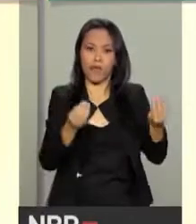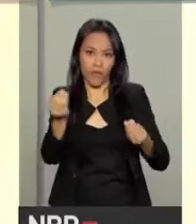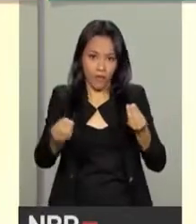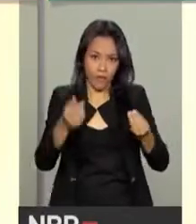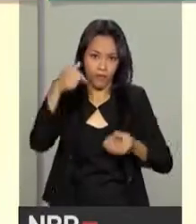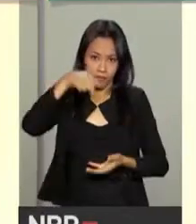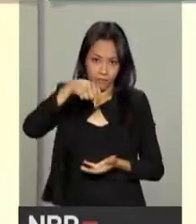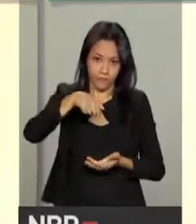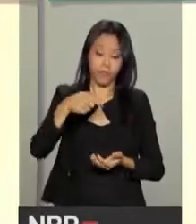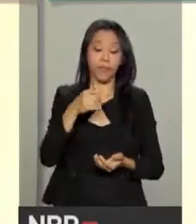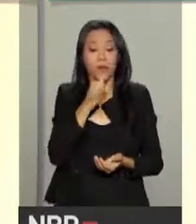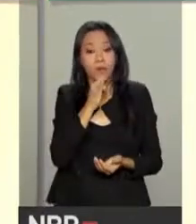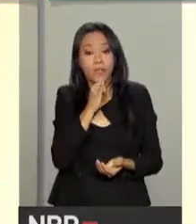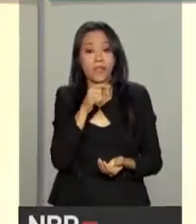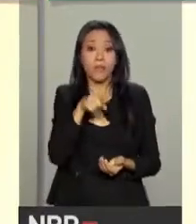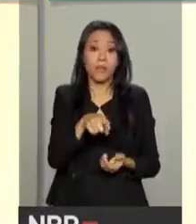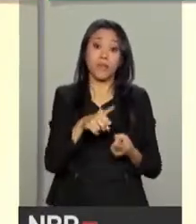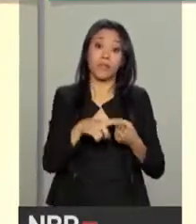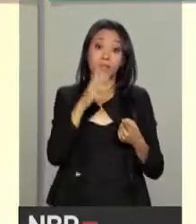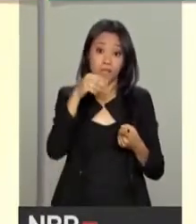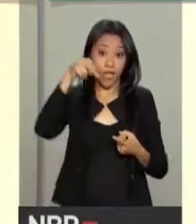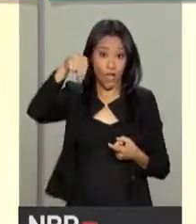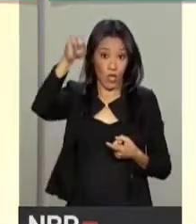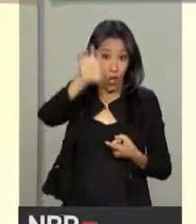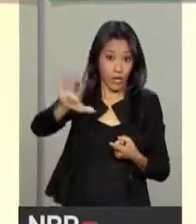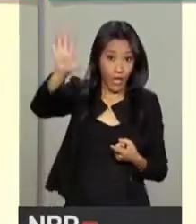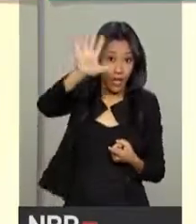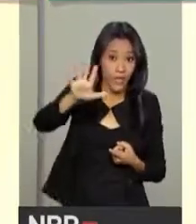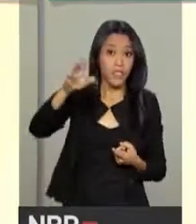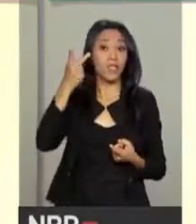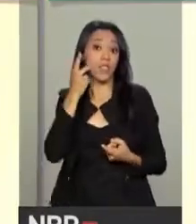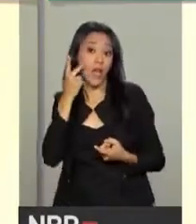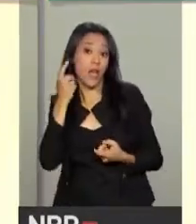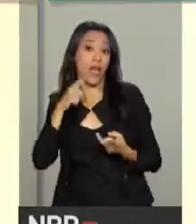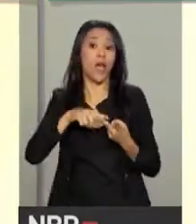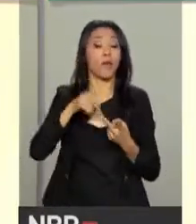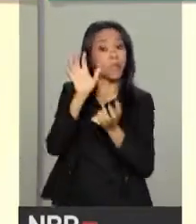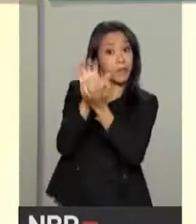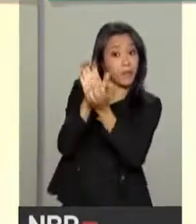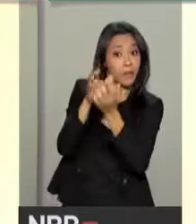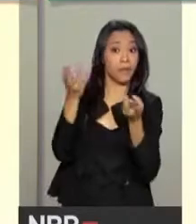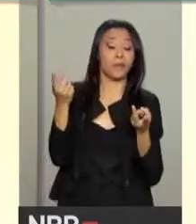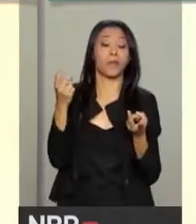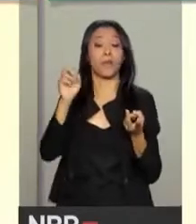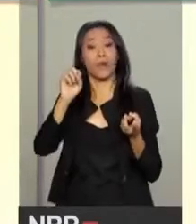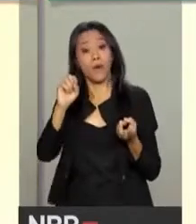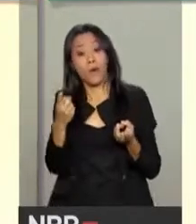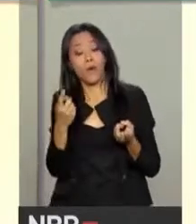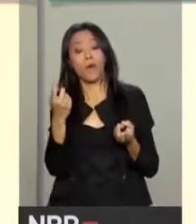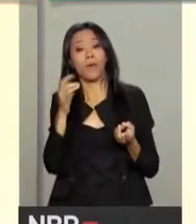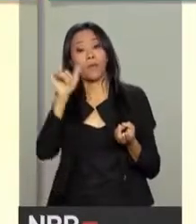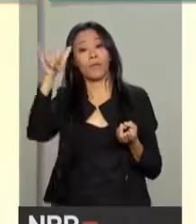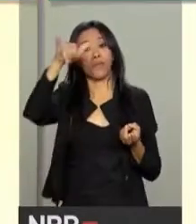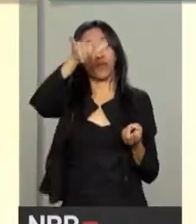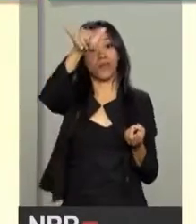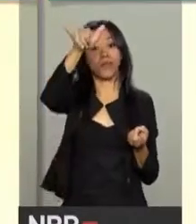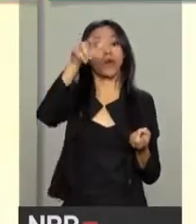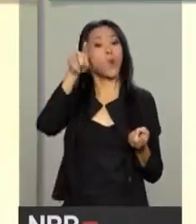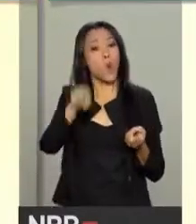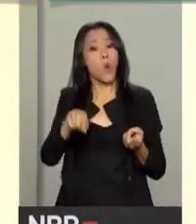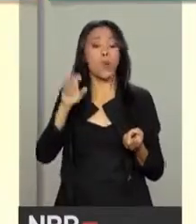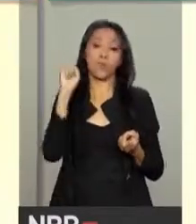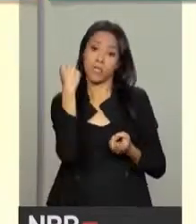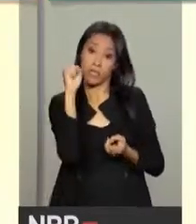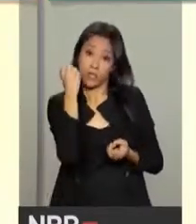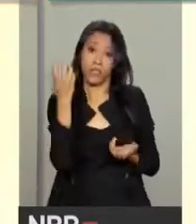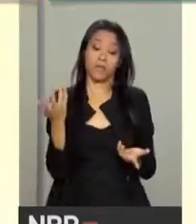então ele pode estar por exemplo é um órgão do nordeste ele pode estar no ceará onde está internado bucco ipod trazendo do sergipe